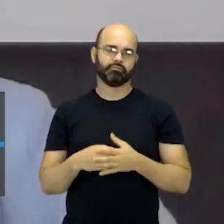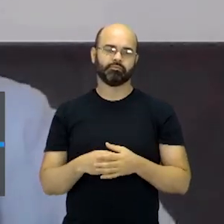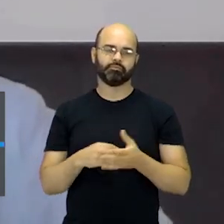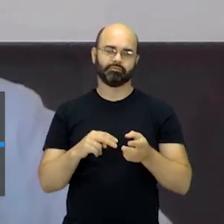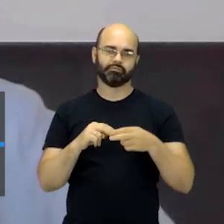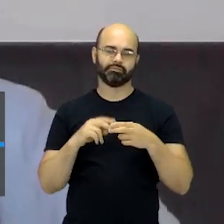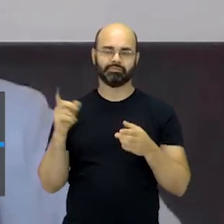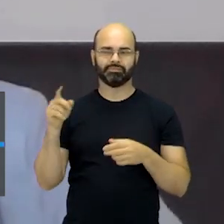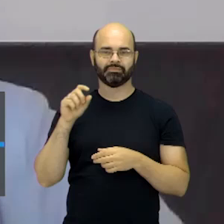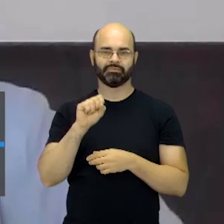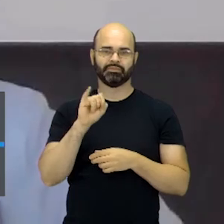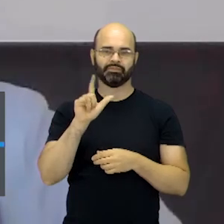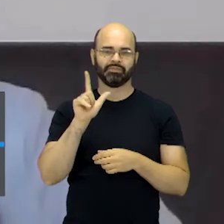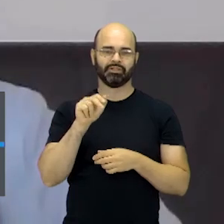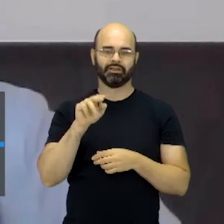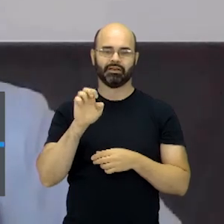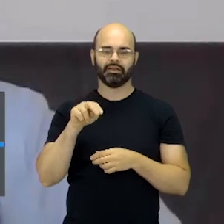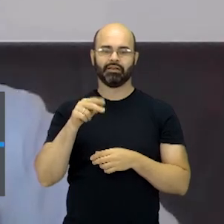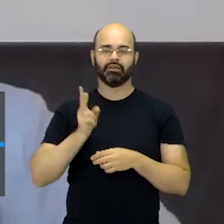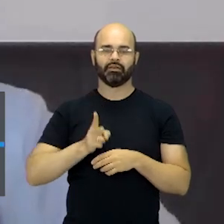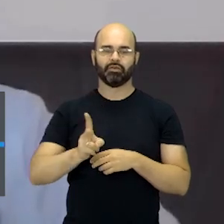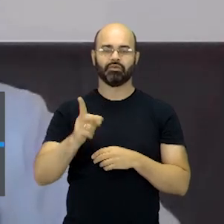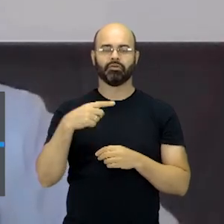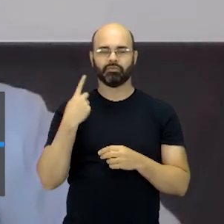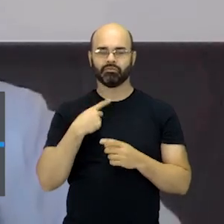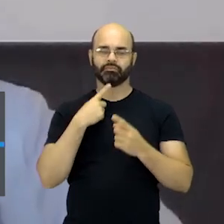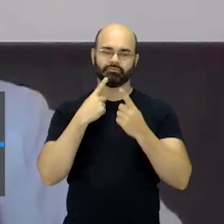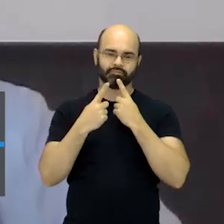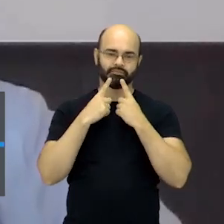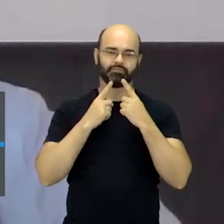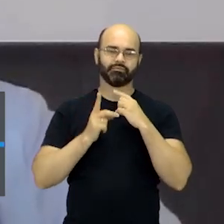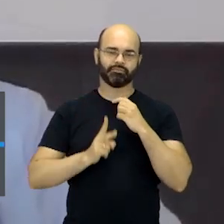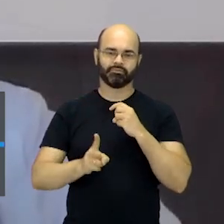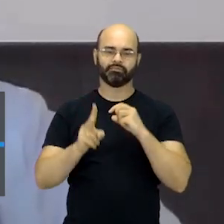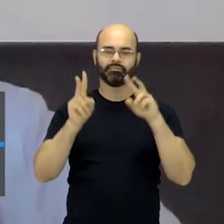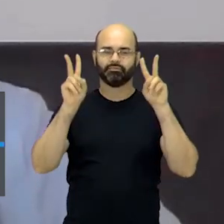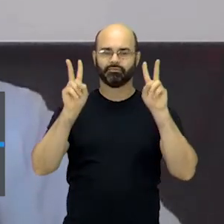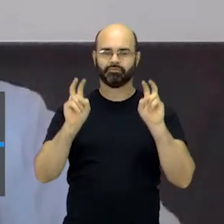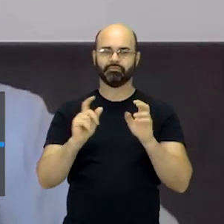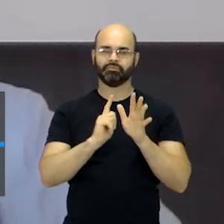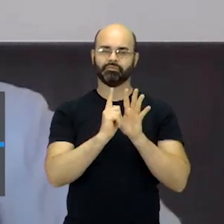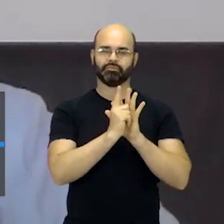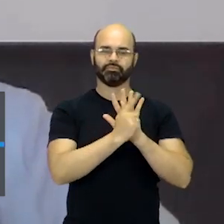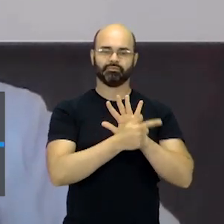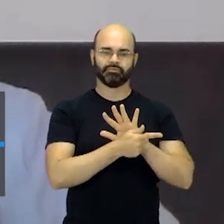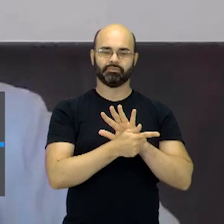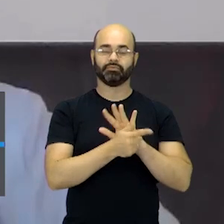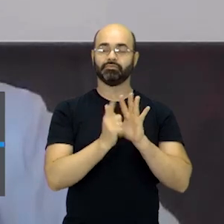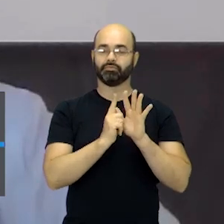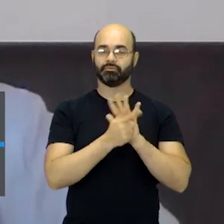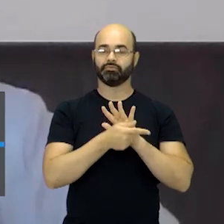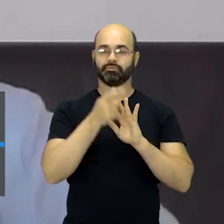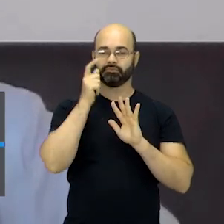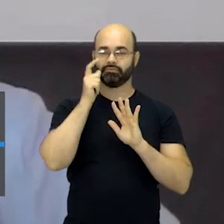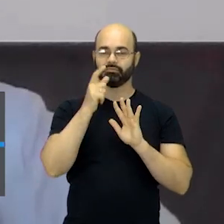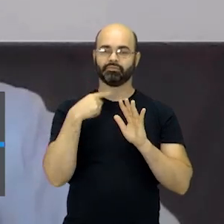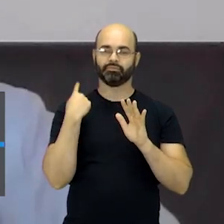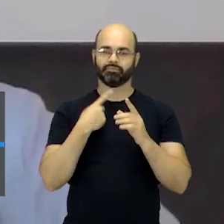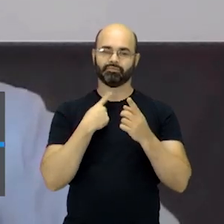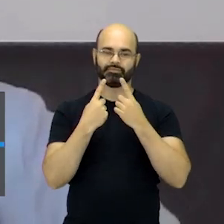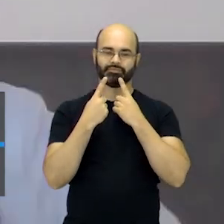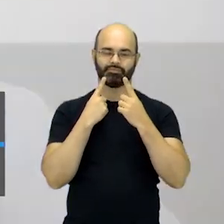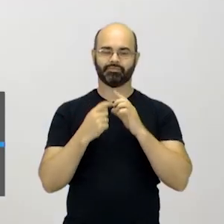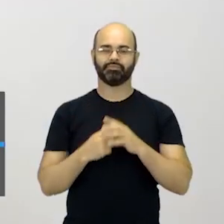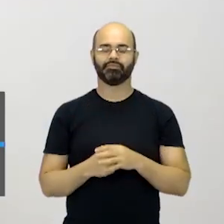você pode dar continuidade, né, à aula, e a gente aqui vai conversando um pouco mais sobre esse gênero, né, que ele é bem interessante, bem legal para todo mundo. Muito